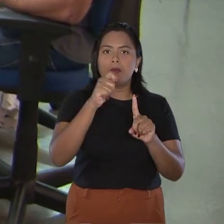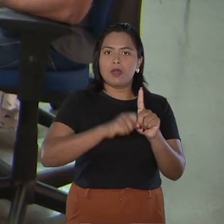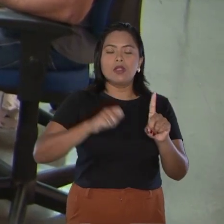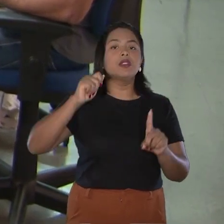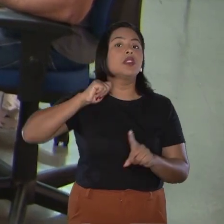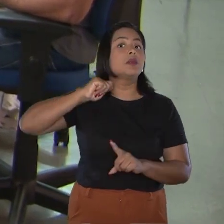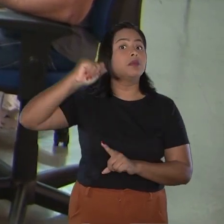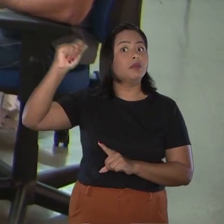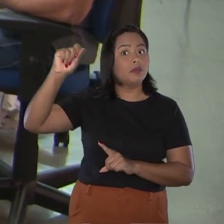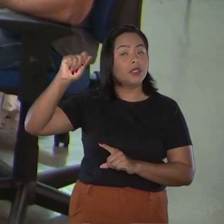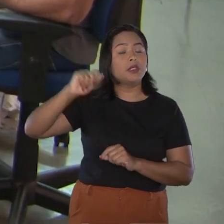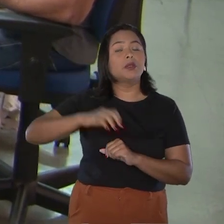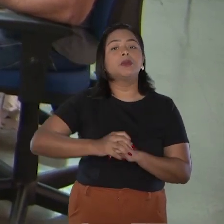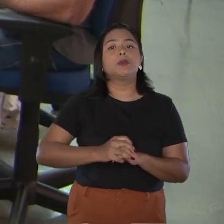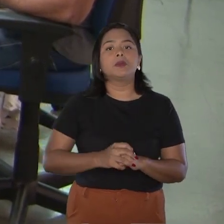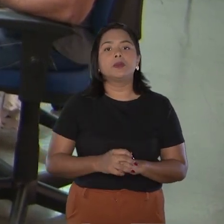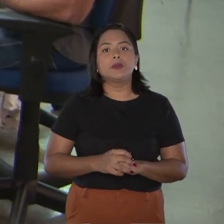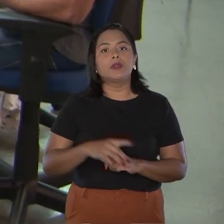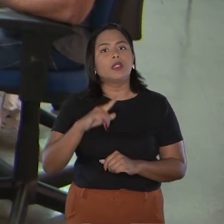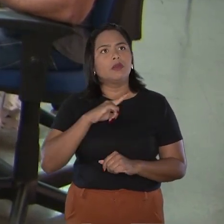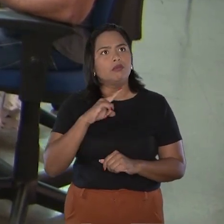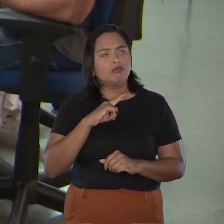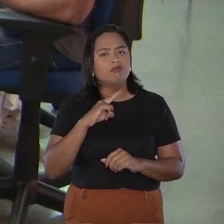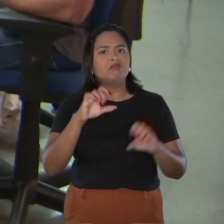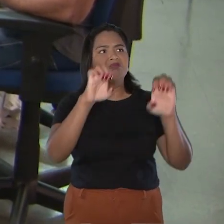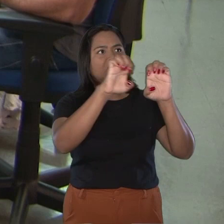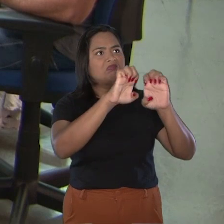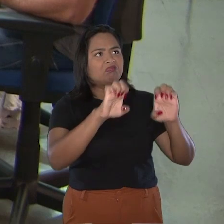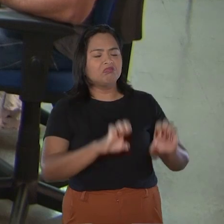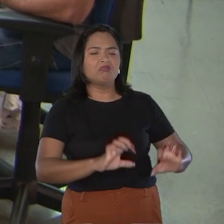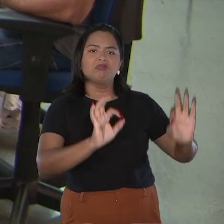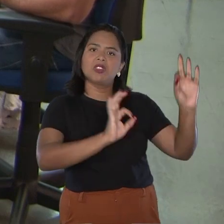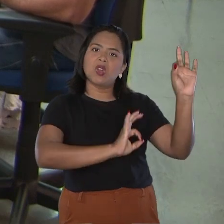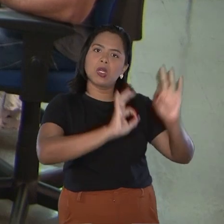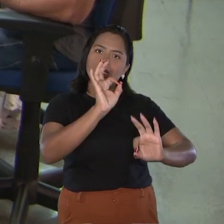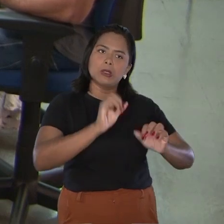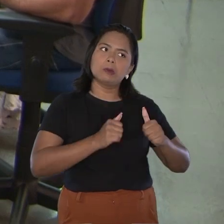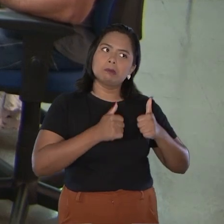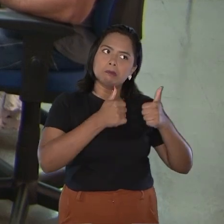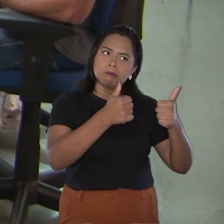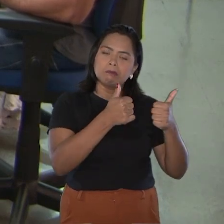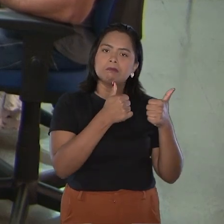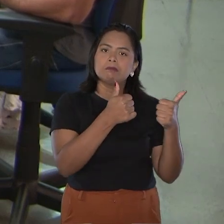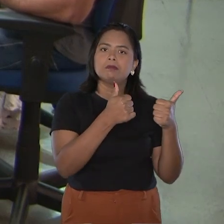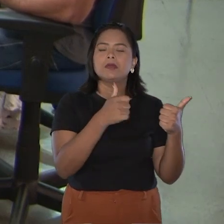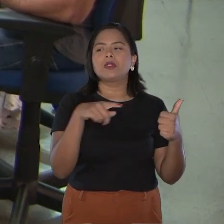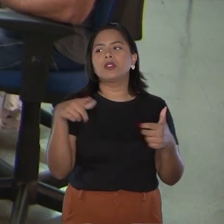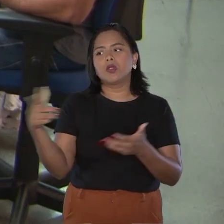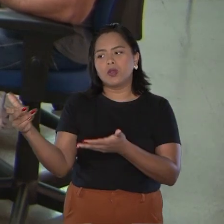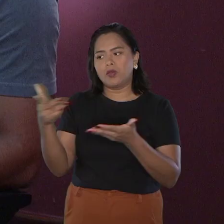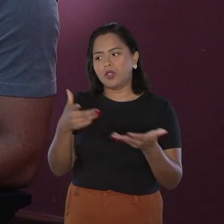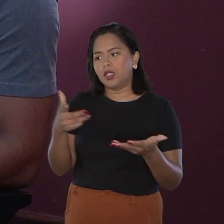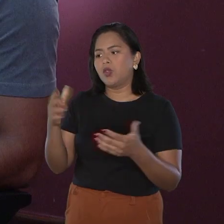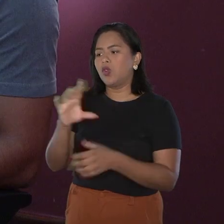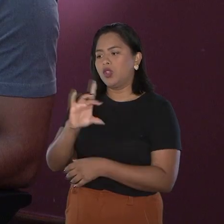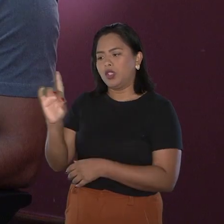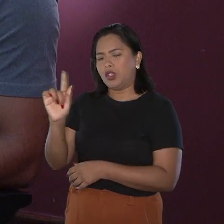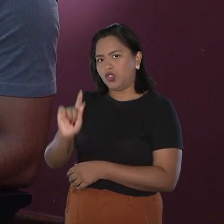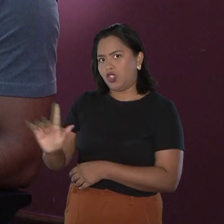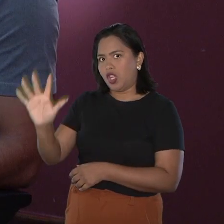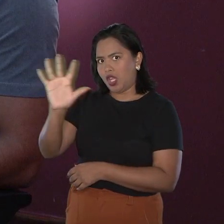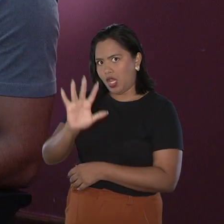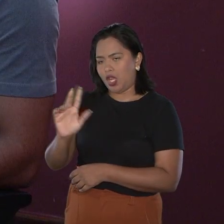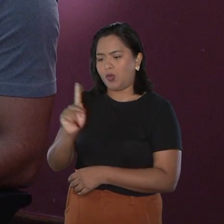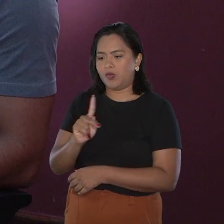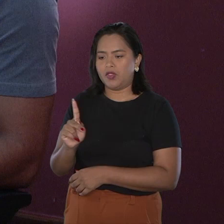bloco ele vai ser realizado com uma grande estrutura né em nosso estúdio estão Coordenador Geral do evento